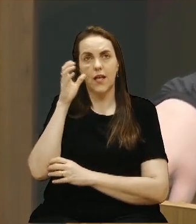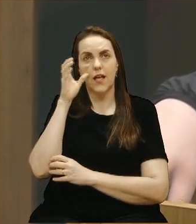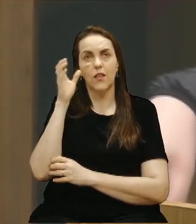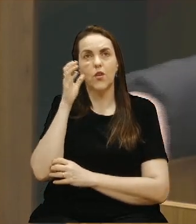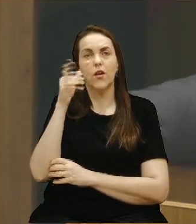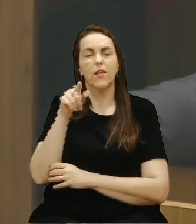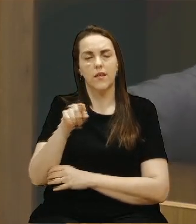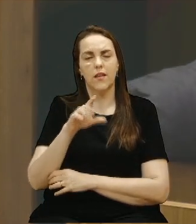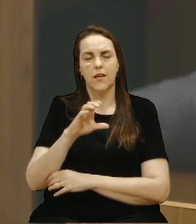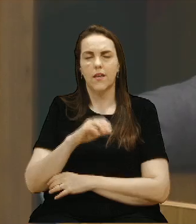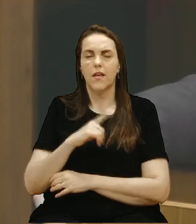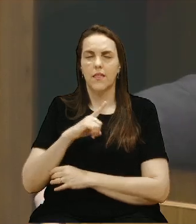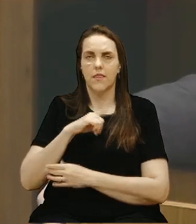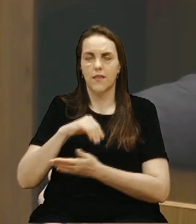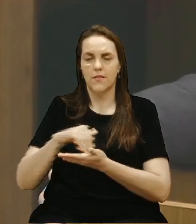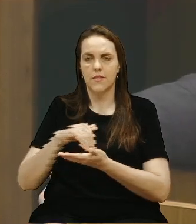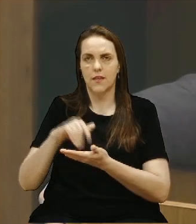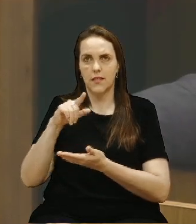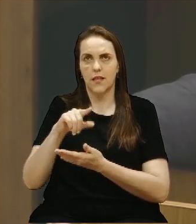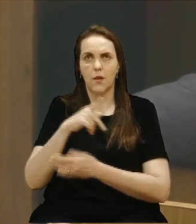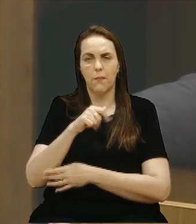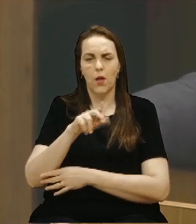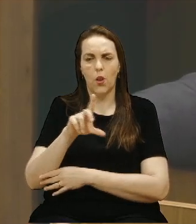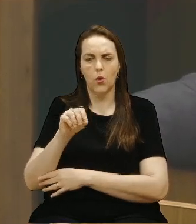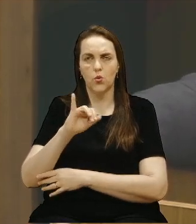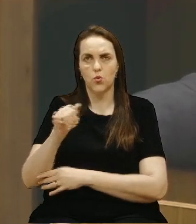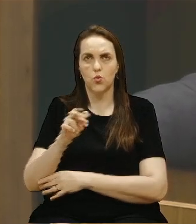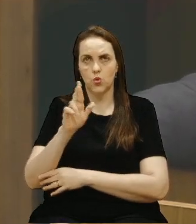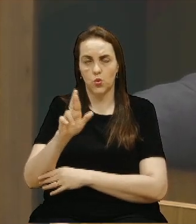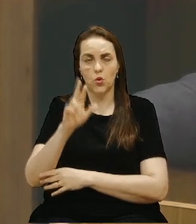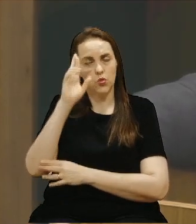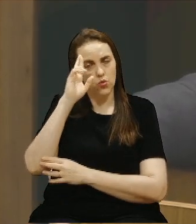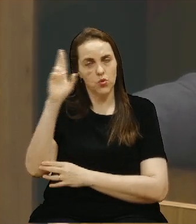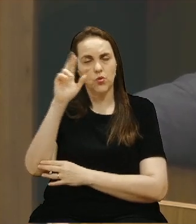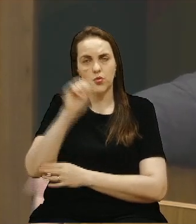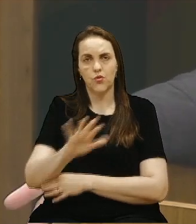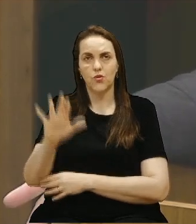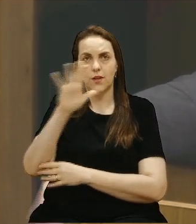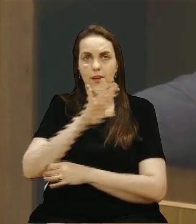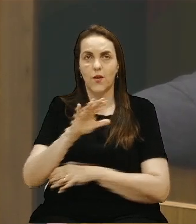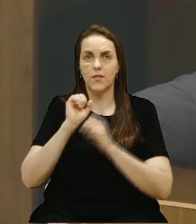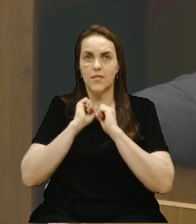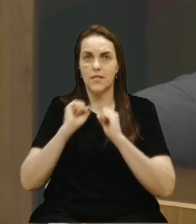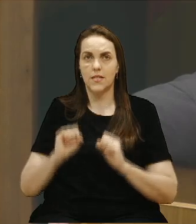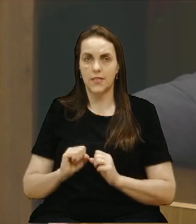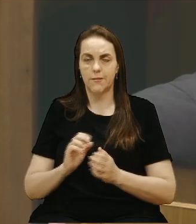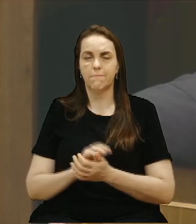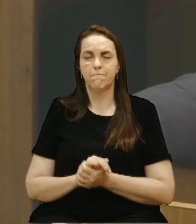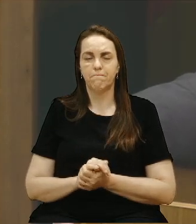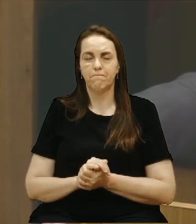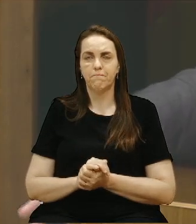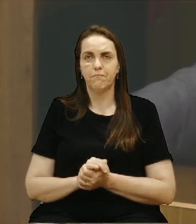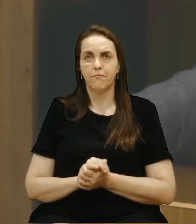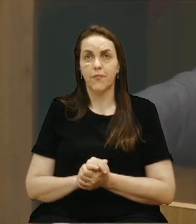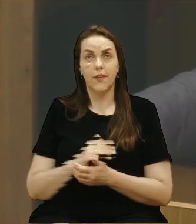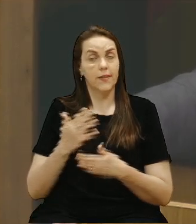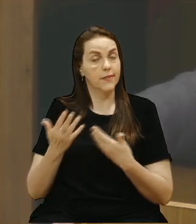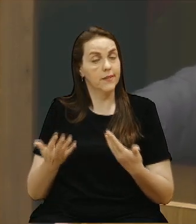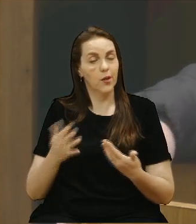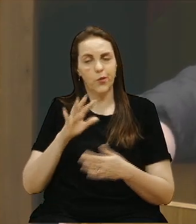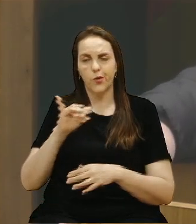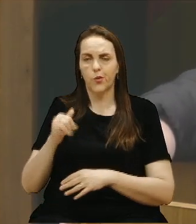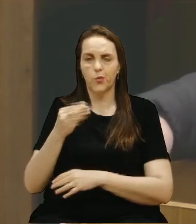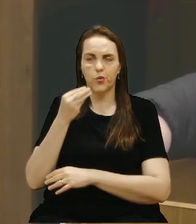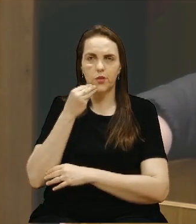Pilones estavam representados pelo Paulo Júnior, que é o diretor-geral desta secretaria. Então, fica aqui a oportunidade